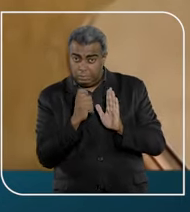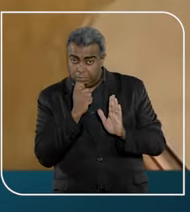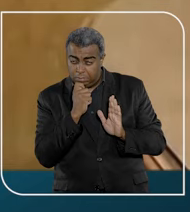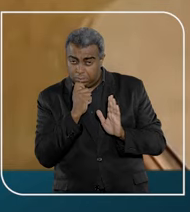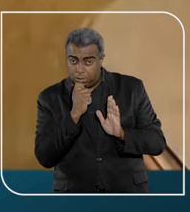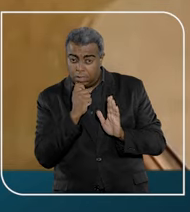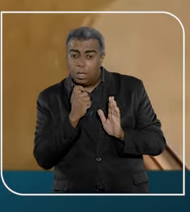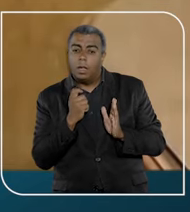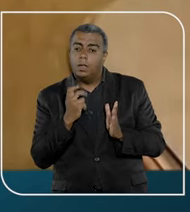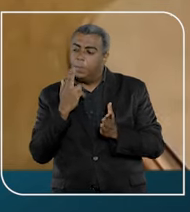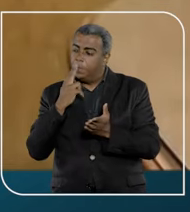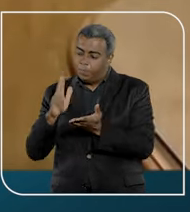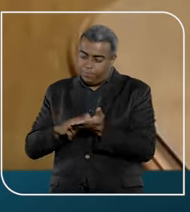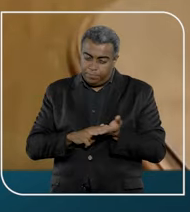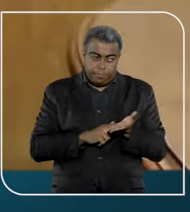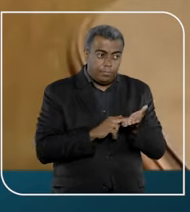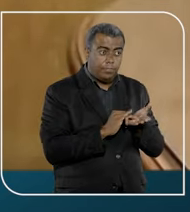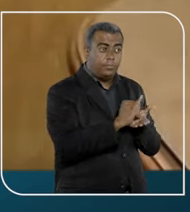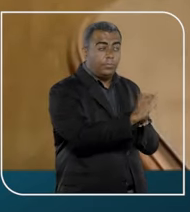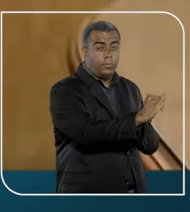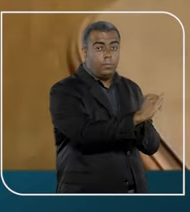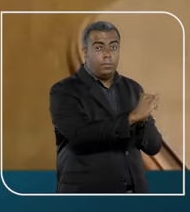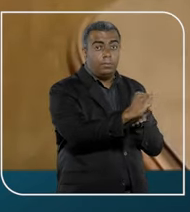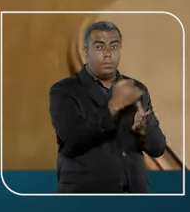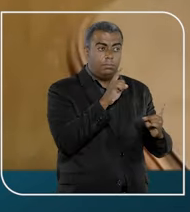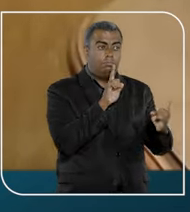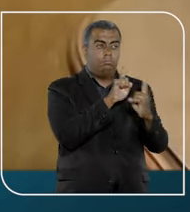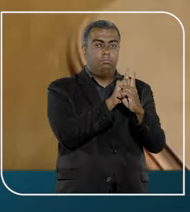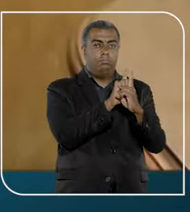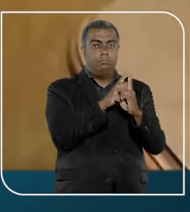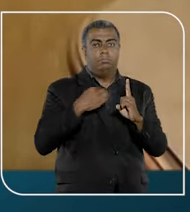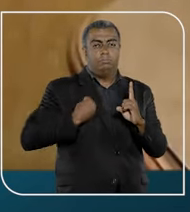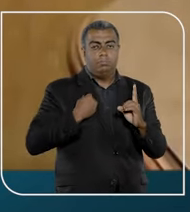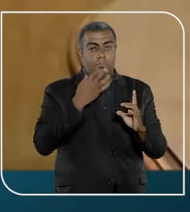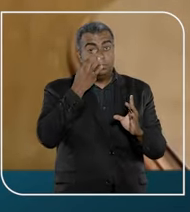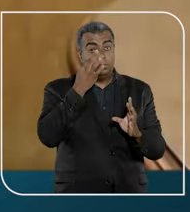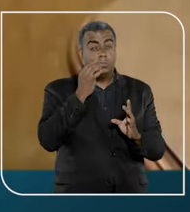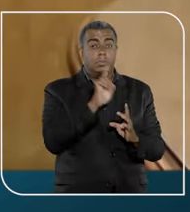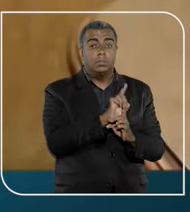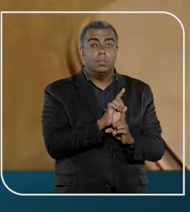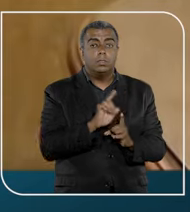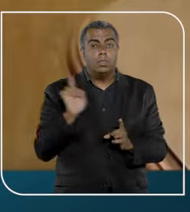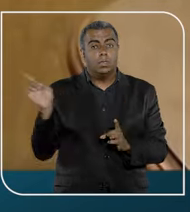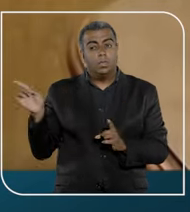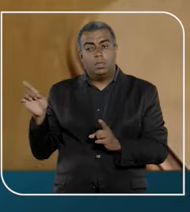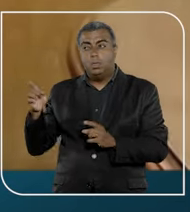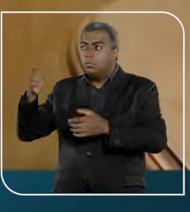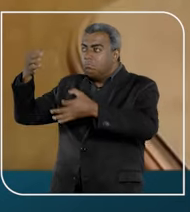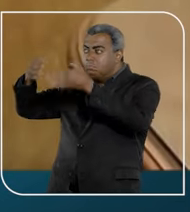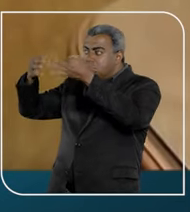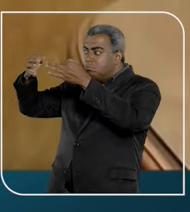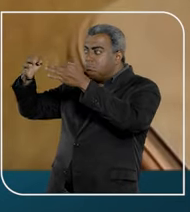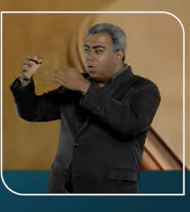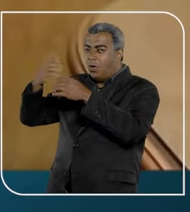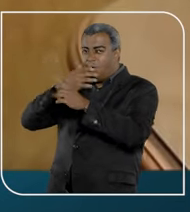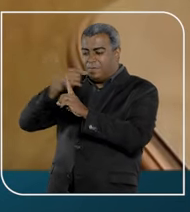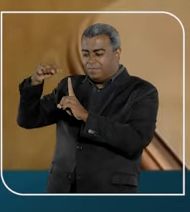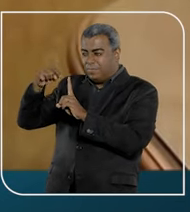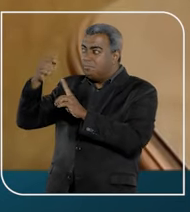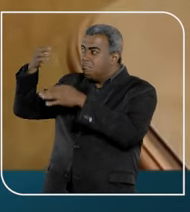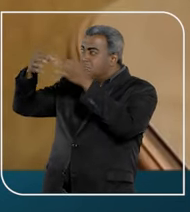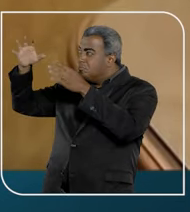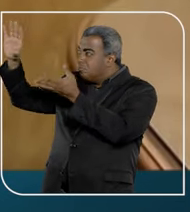advogado constituído nos autos ainda, aí ele tem que ser intimado pessoalmente. Vai ser feito isso por oficial